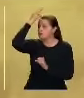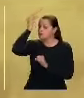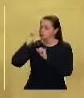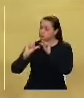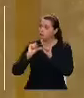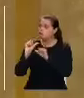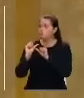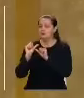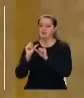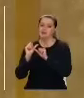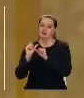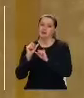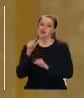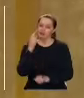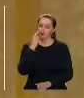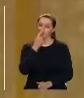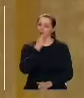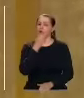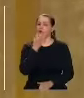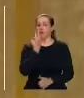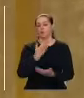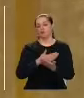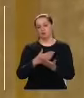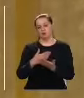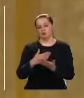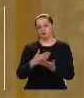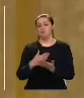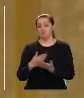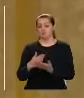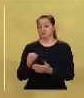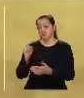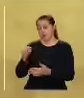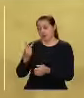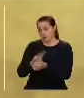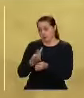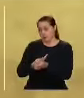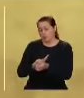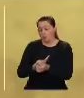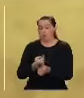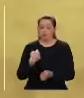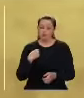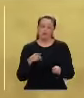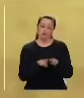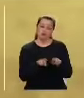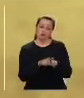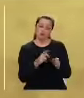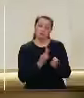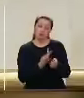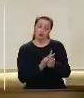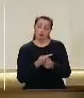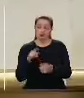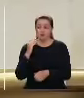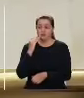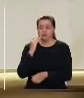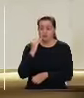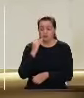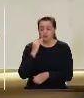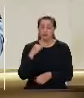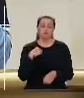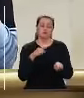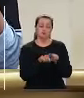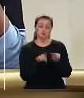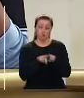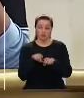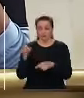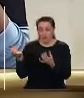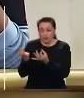errou, tá bom. Ele errou, eu também errei. Ele falha, eu também falho. Ele não é perfeito, eu também não